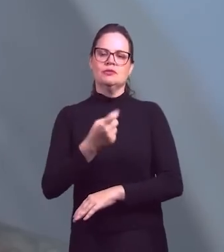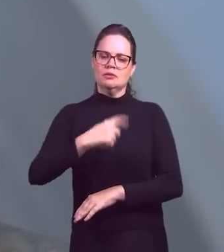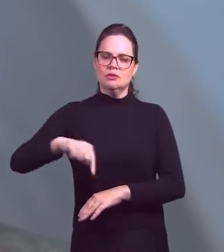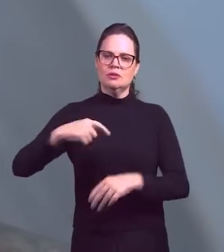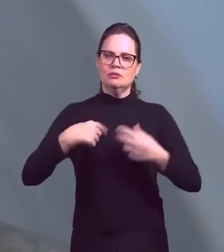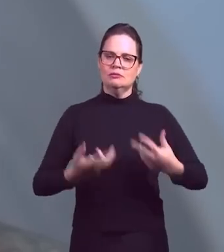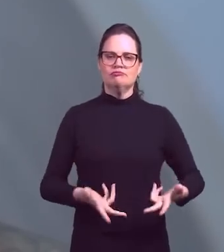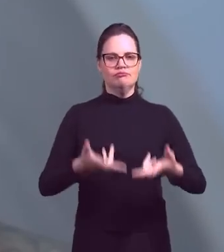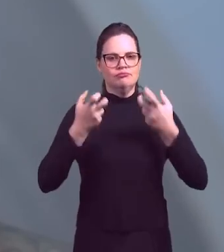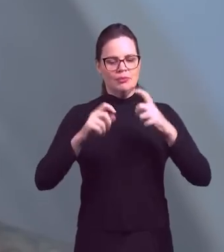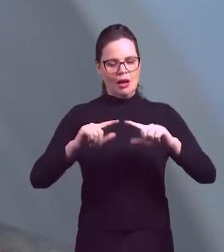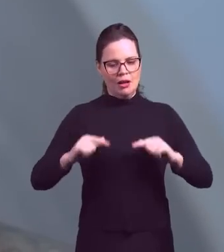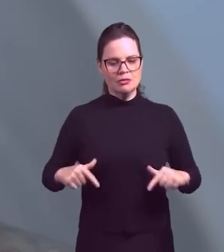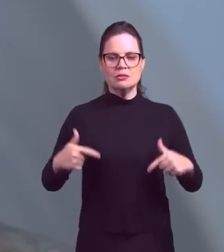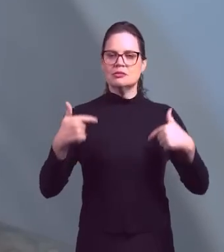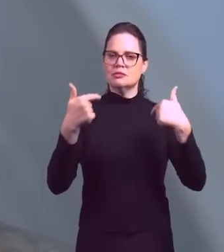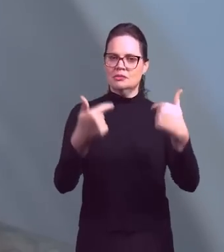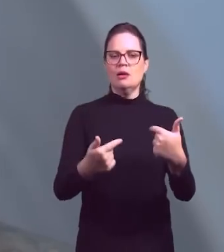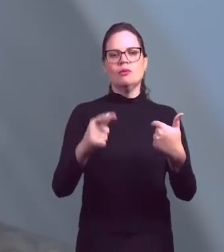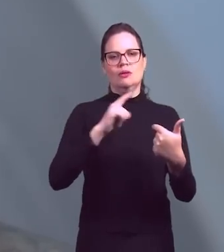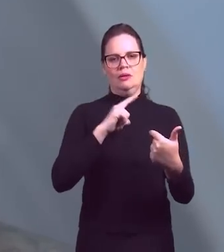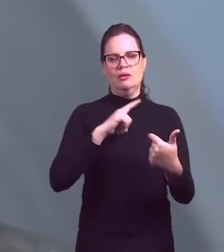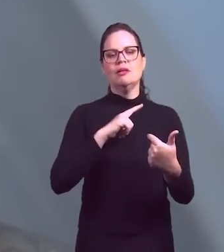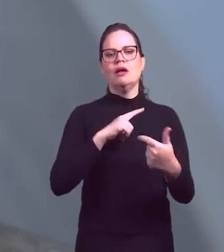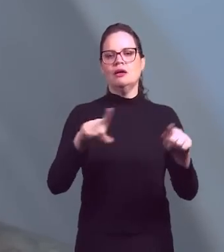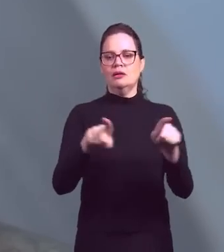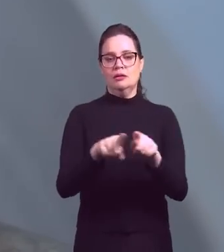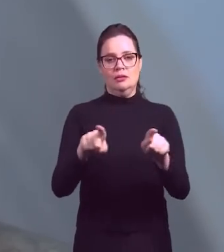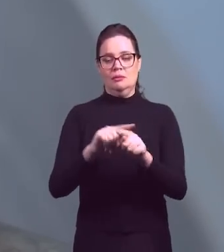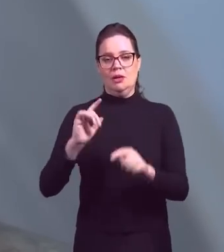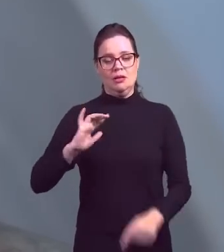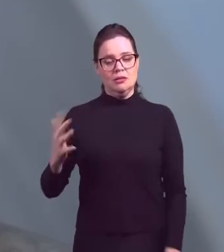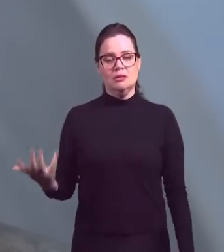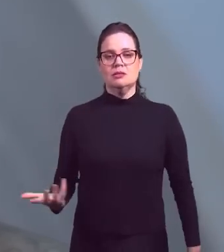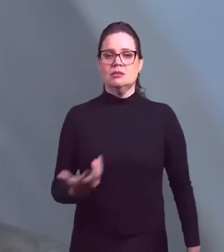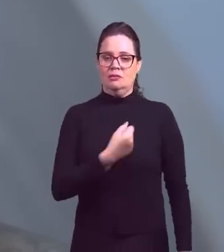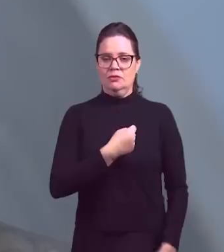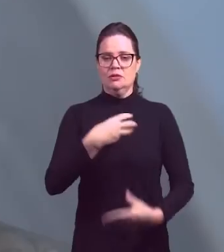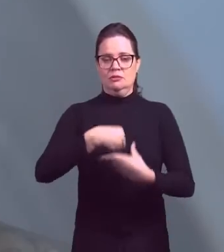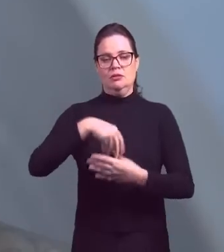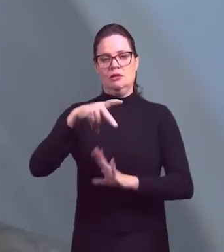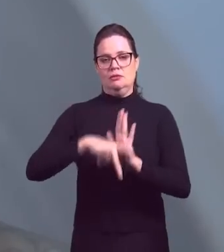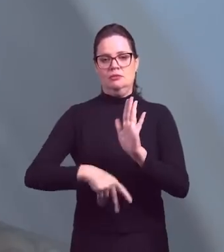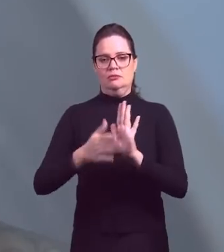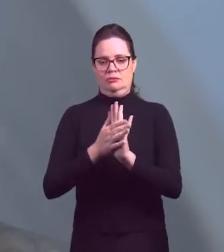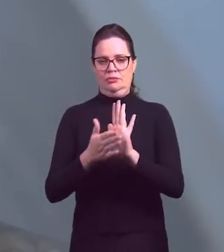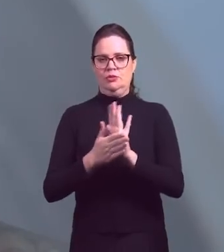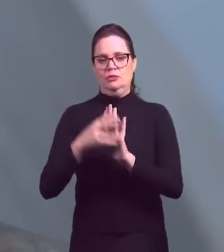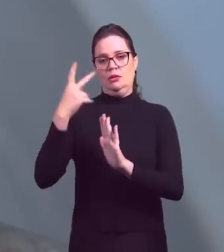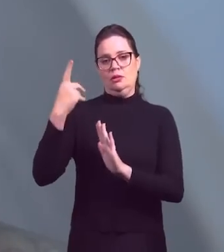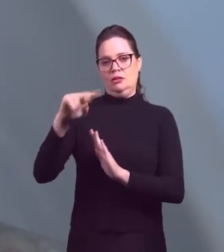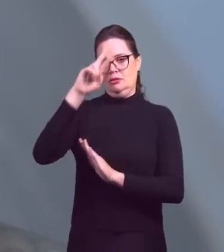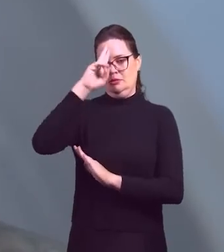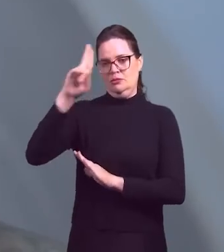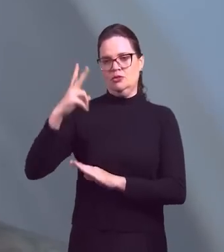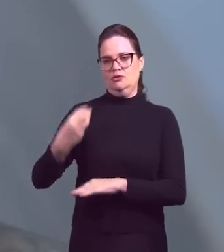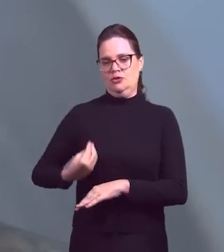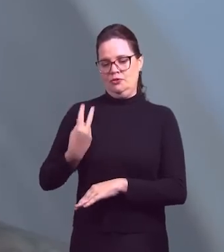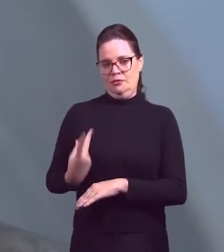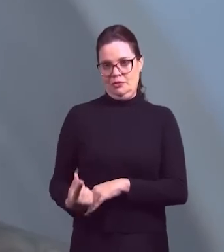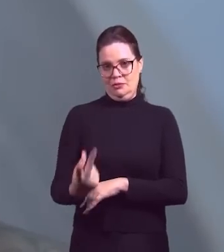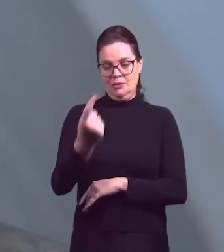a salvação, a operação, a transformação, a remissão neste projeto